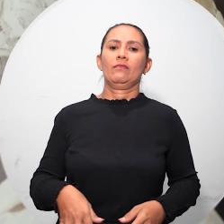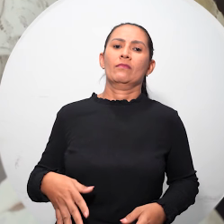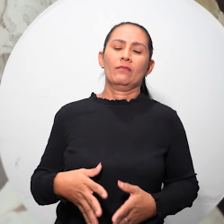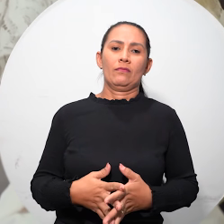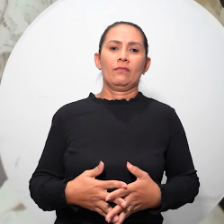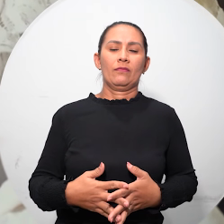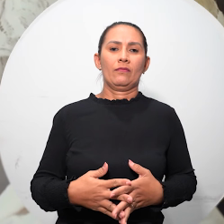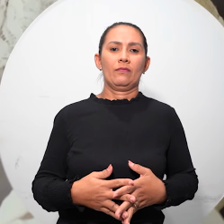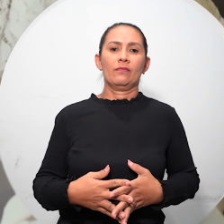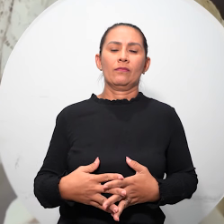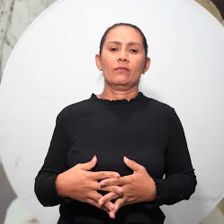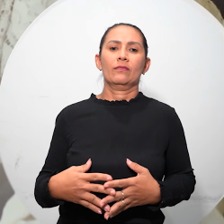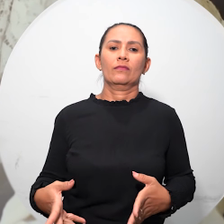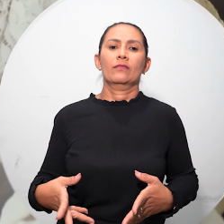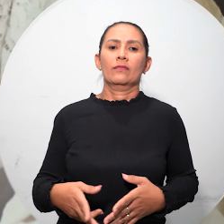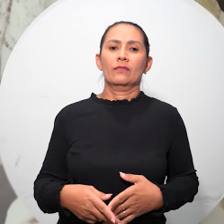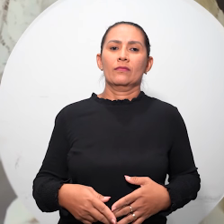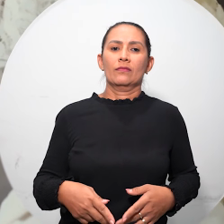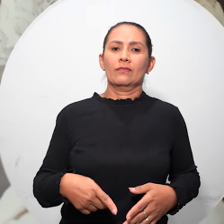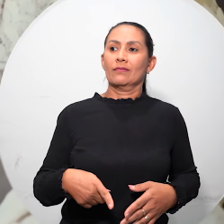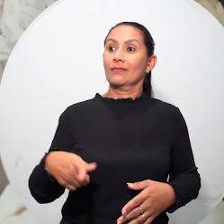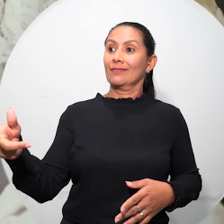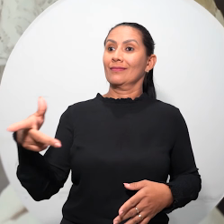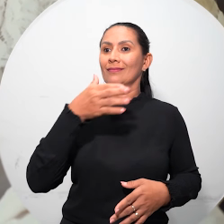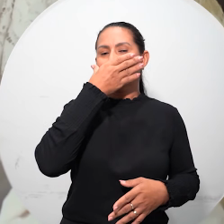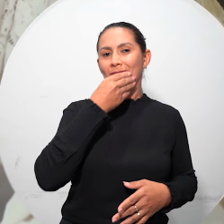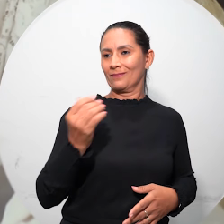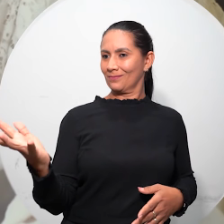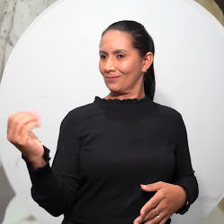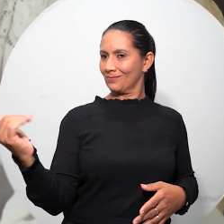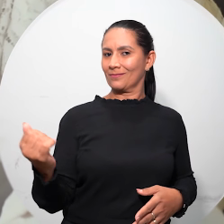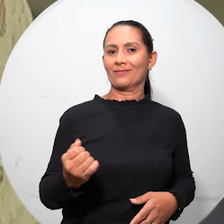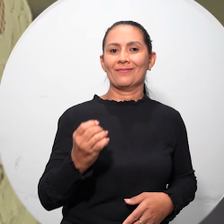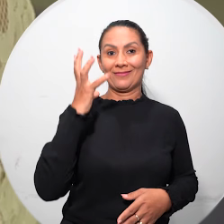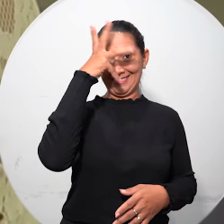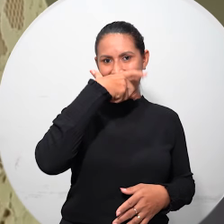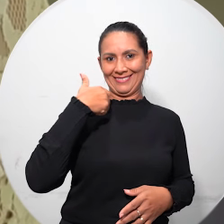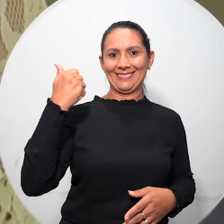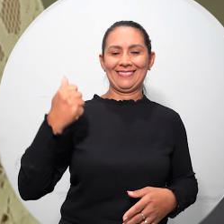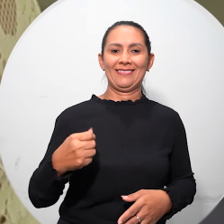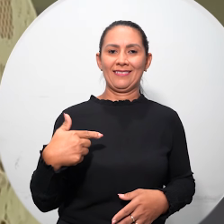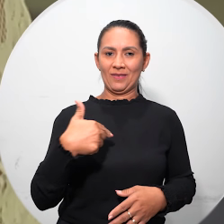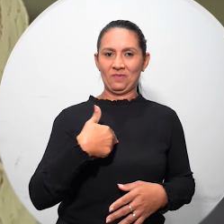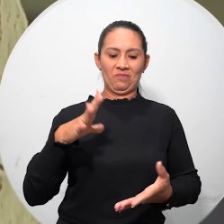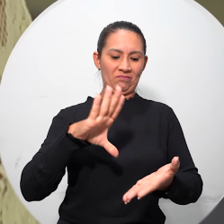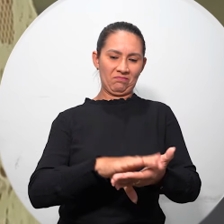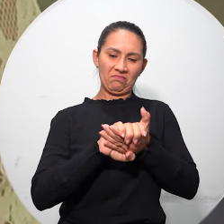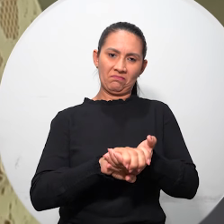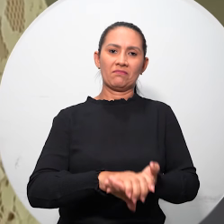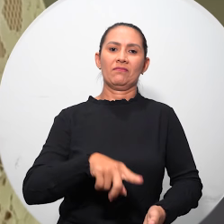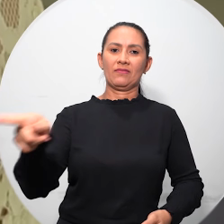menino, para dizer, não diga isso, Zé não é moça de... Assim, mas ele quis dizer no bom sentido. Aí ele repetiu, que moça bonita, eu vou casar com ela. Ele